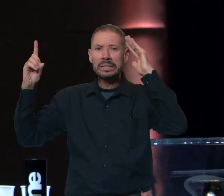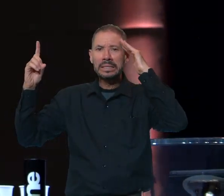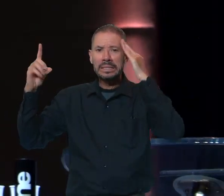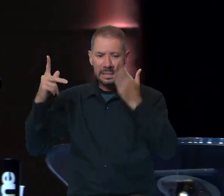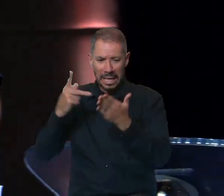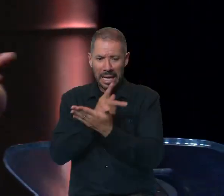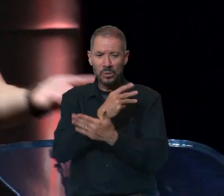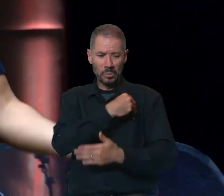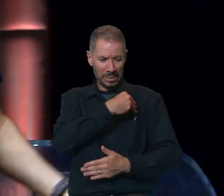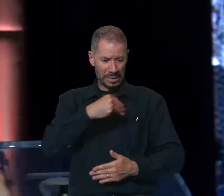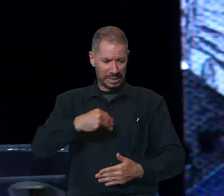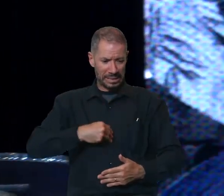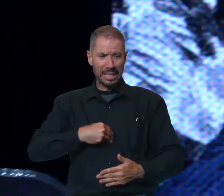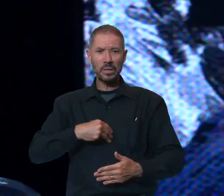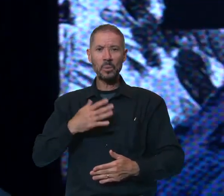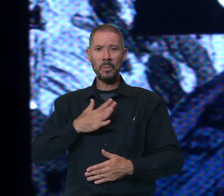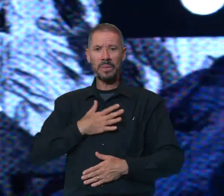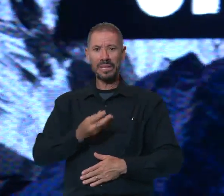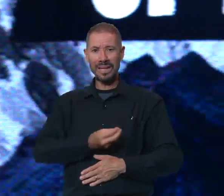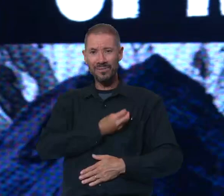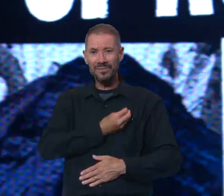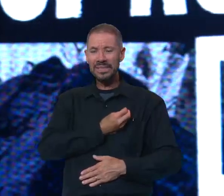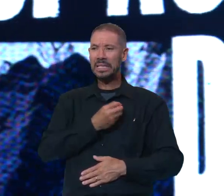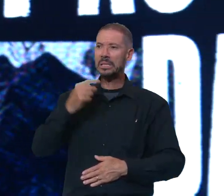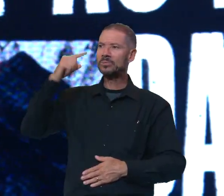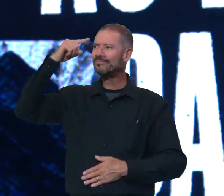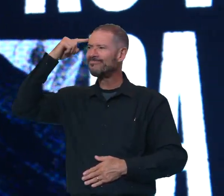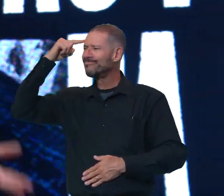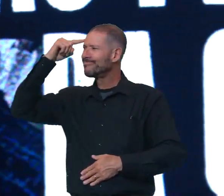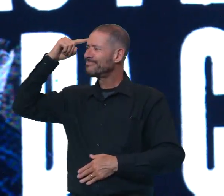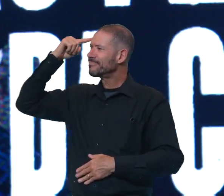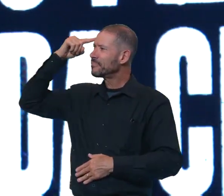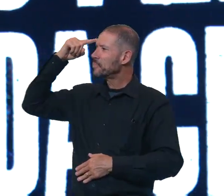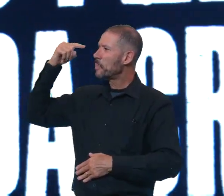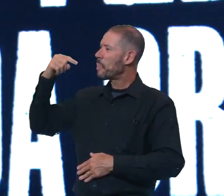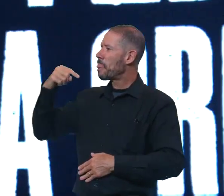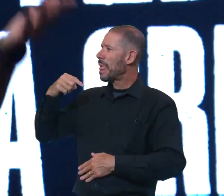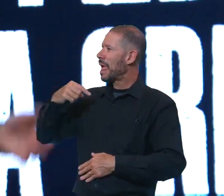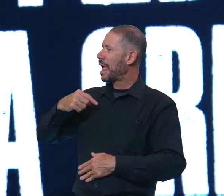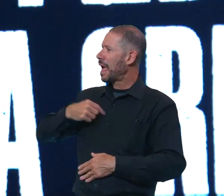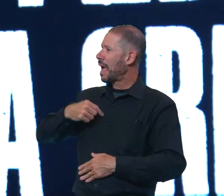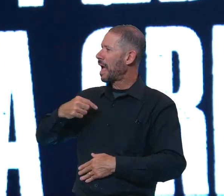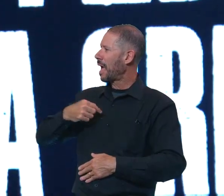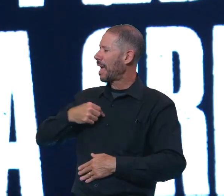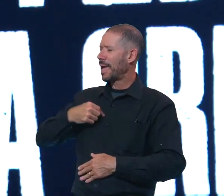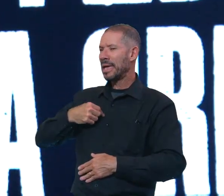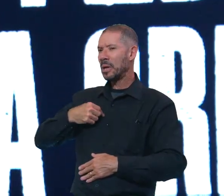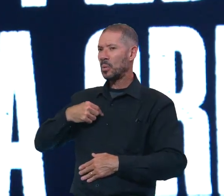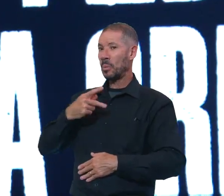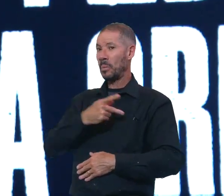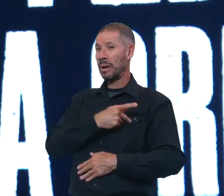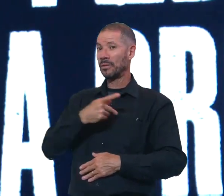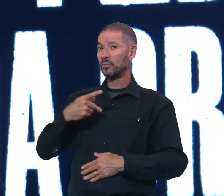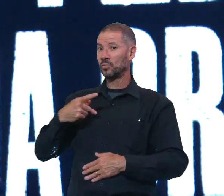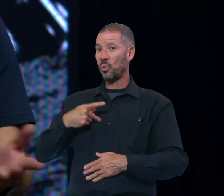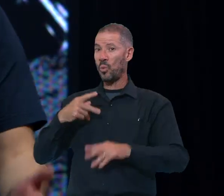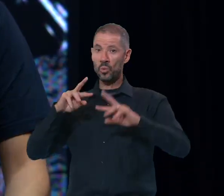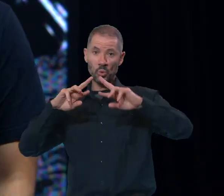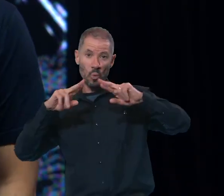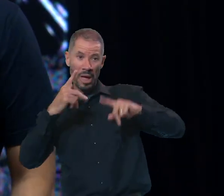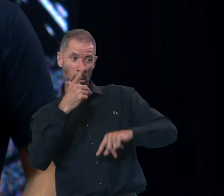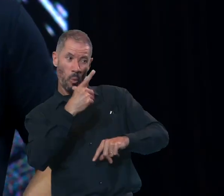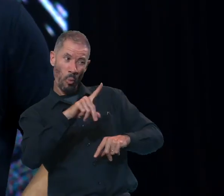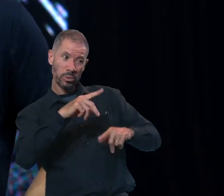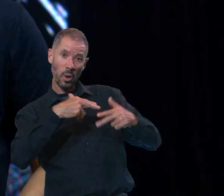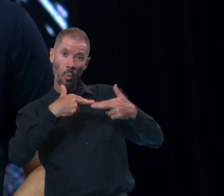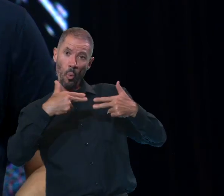que é ministério mesmo que tem para a minha vida? Será que eu não me empolguei um pouco mais, que afinal de contas meu pai também é pastor? Será que não é outra coisa?